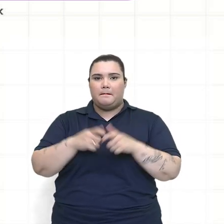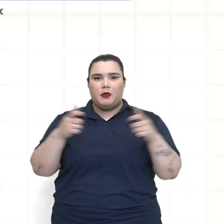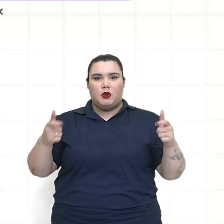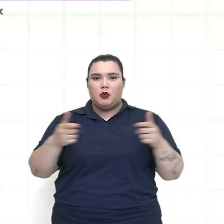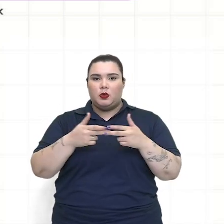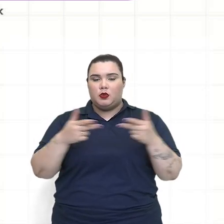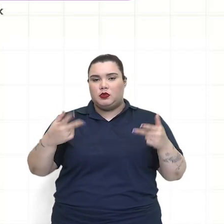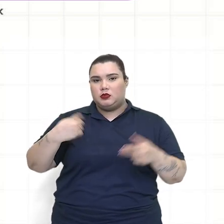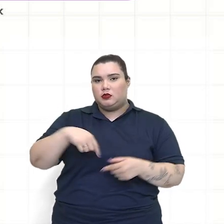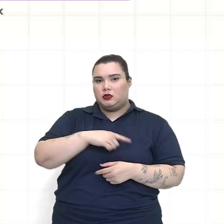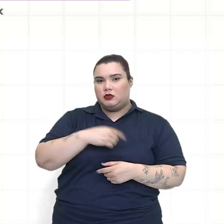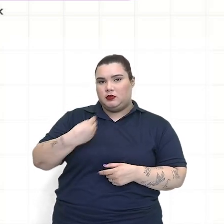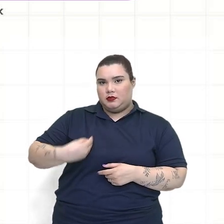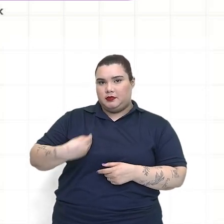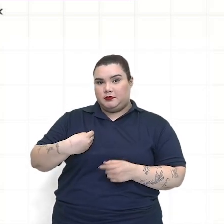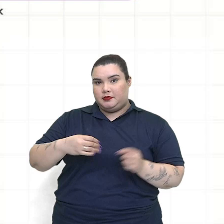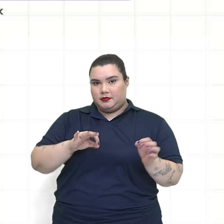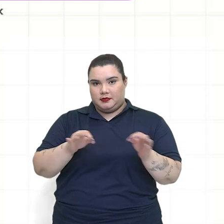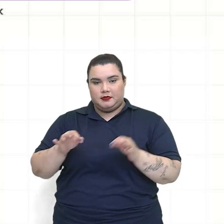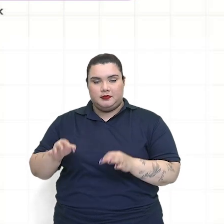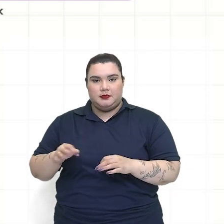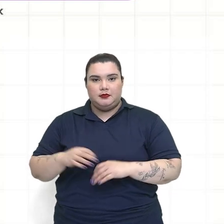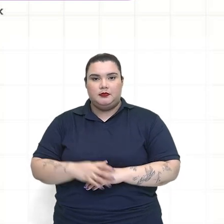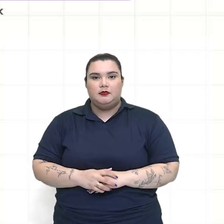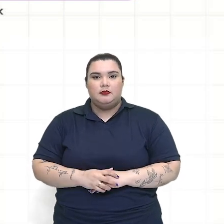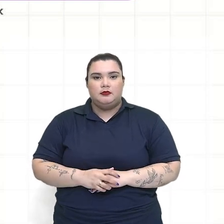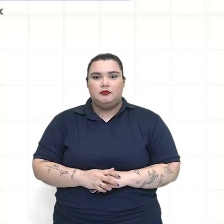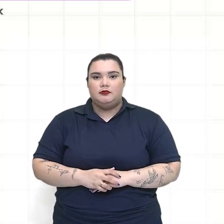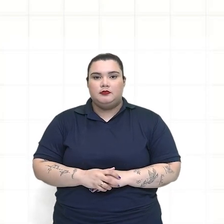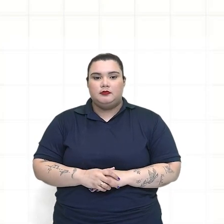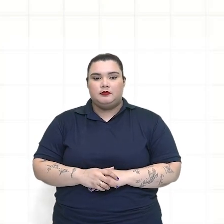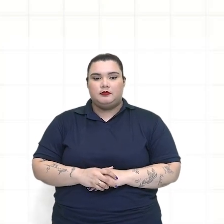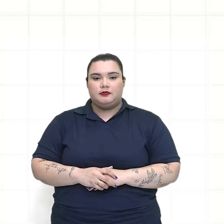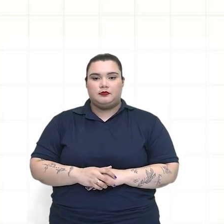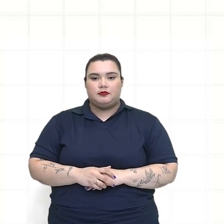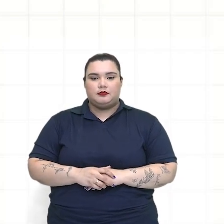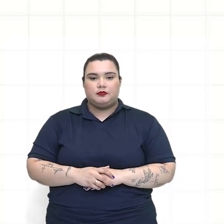parte do nosso dia a dia. Pois bem,